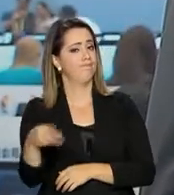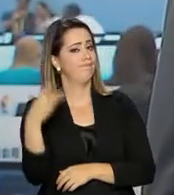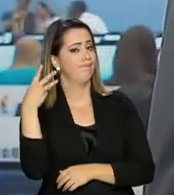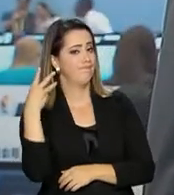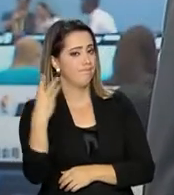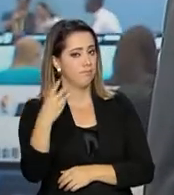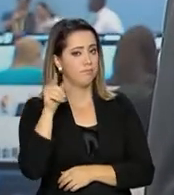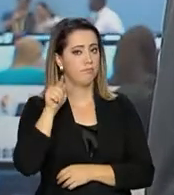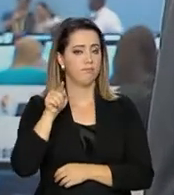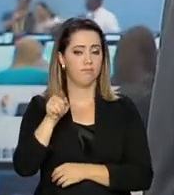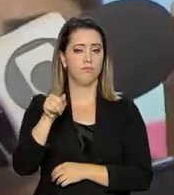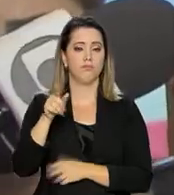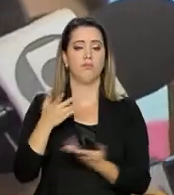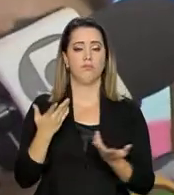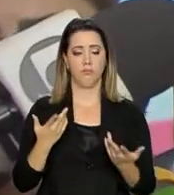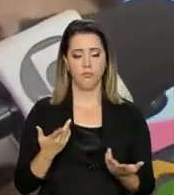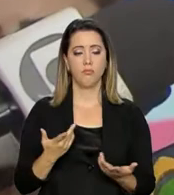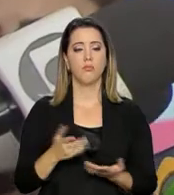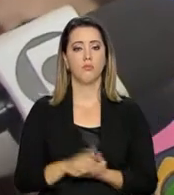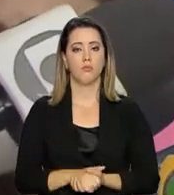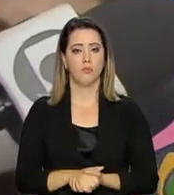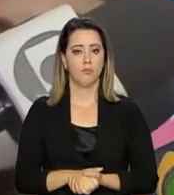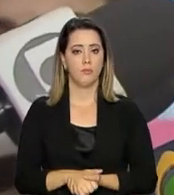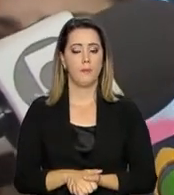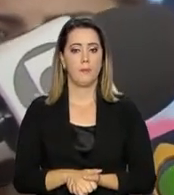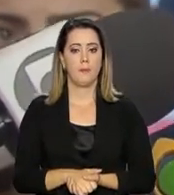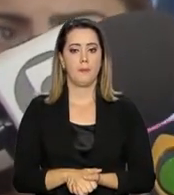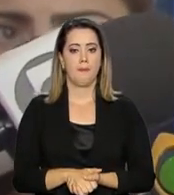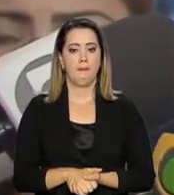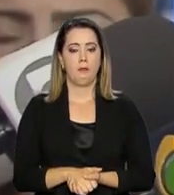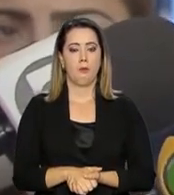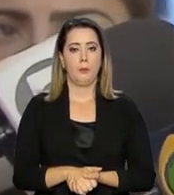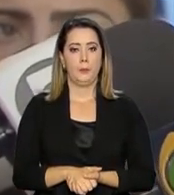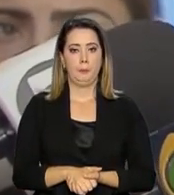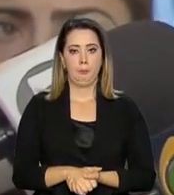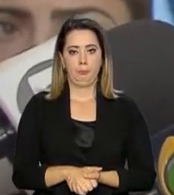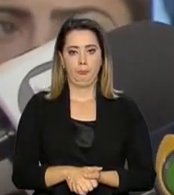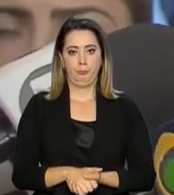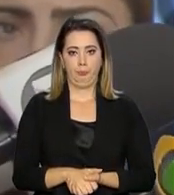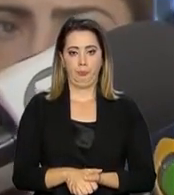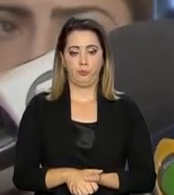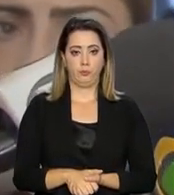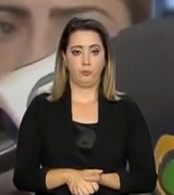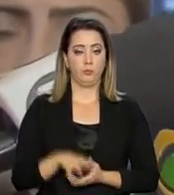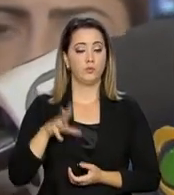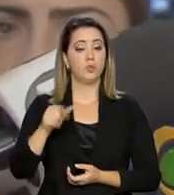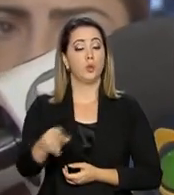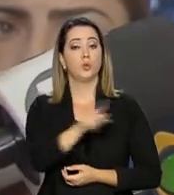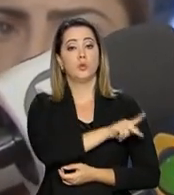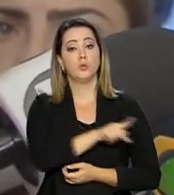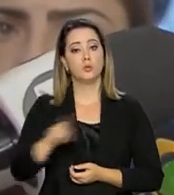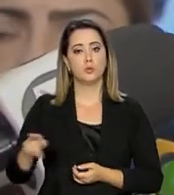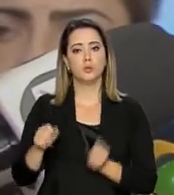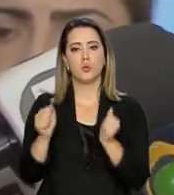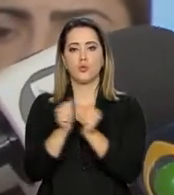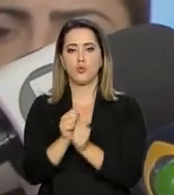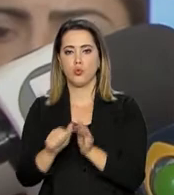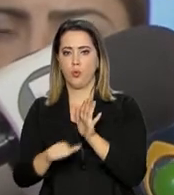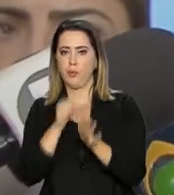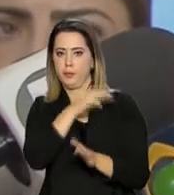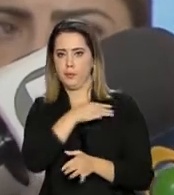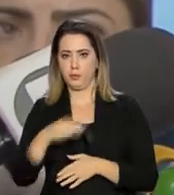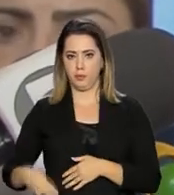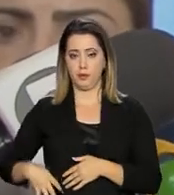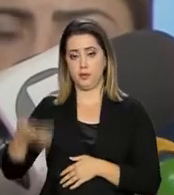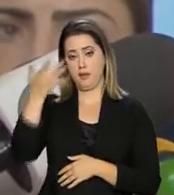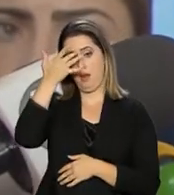na escala richter todos os presentes os presidentes e o primeiro ministro da índia se